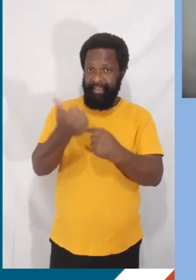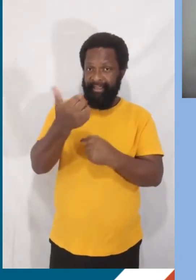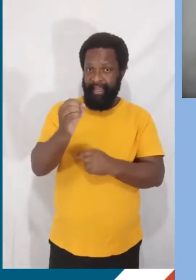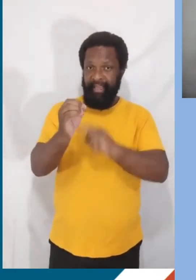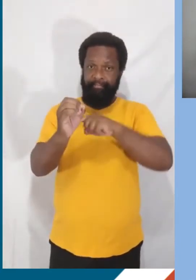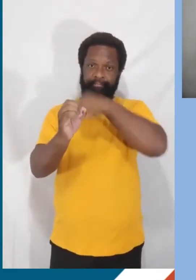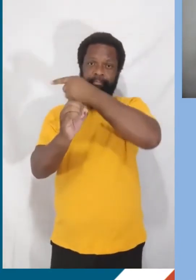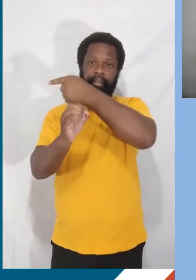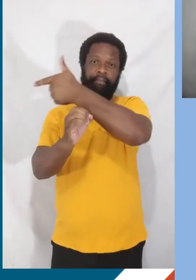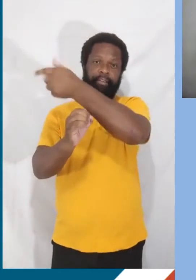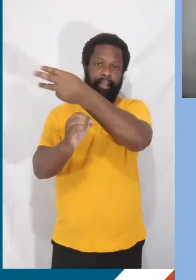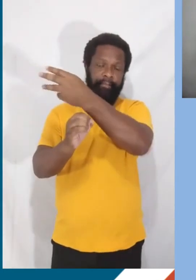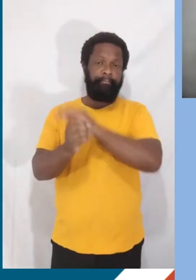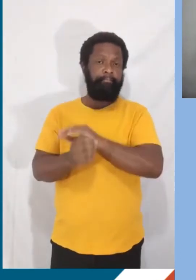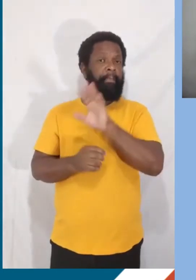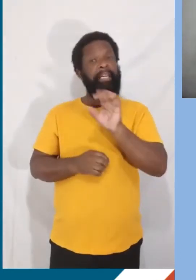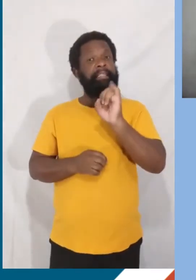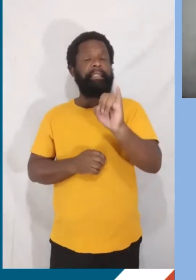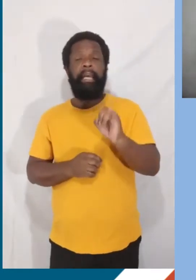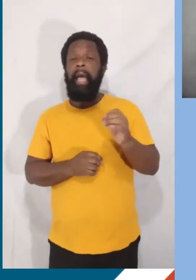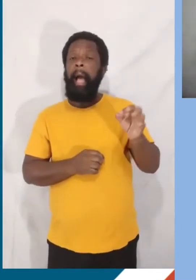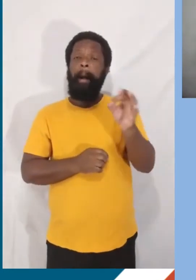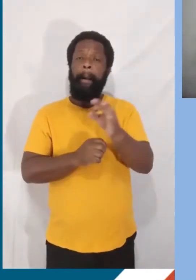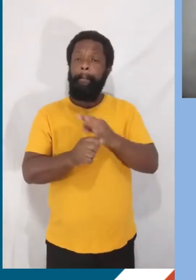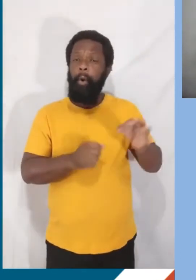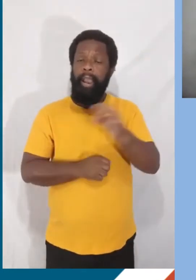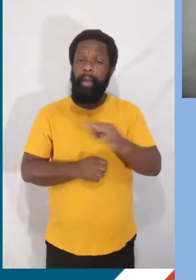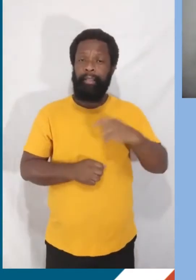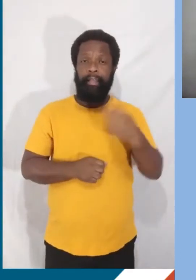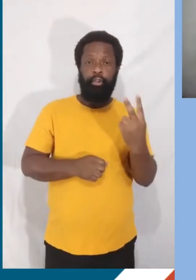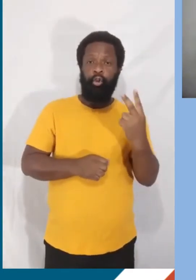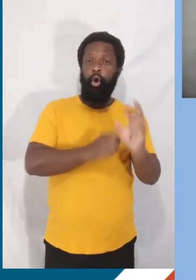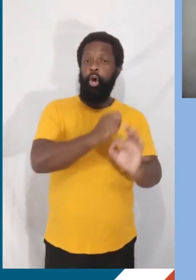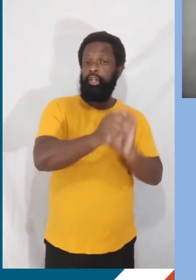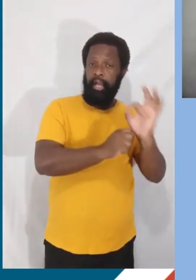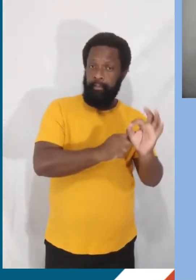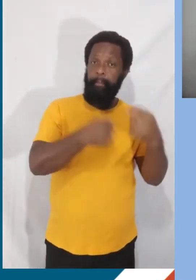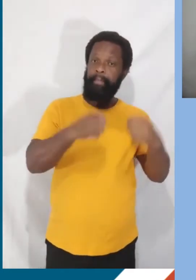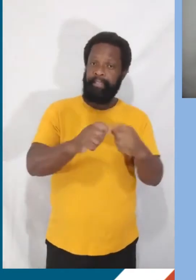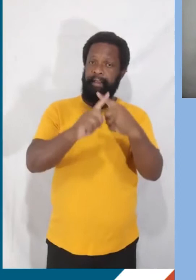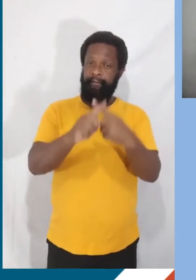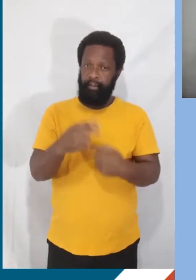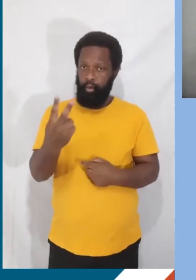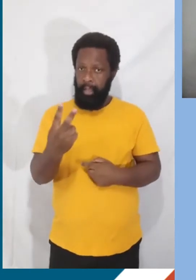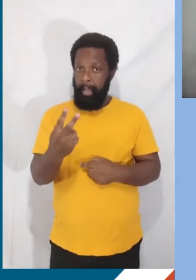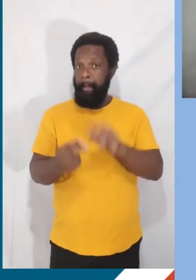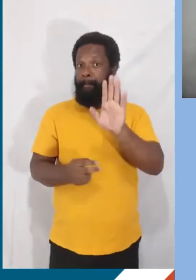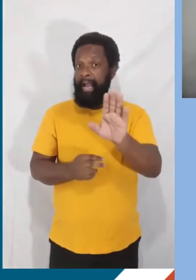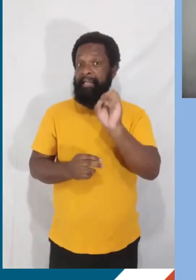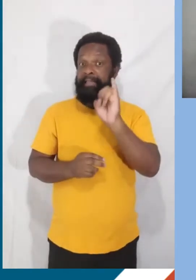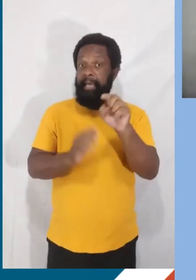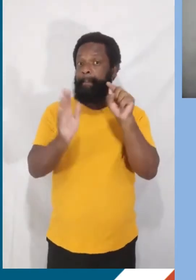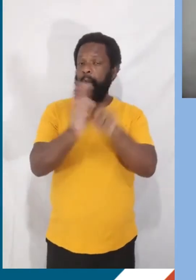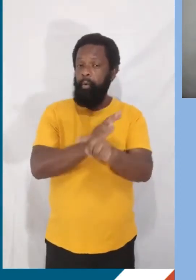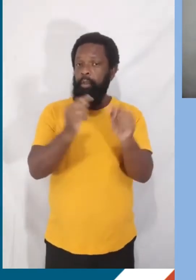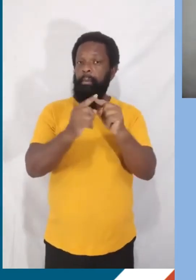vezes 10 a 23. Tá? Ah, Jorge, se essa molécula tivesse só 2 átomos, então vai ter que multiplicar por 2. Mas percebam, se a